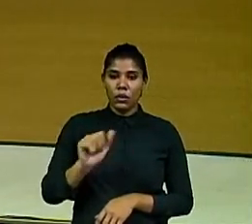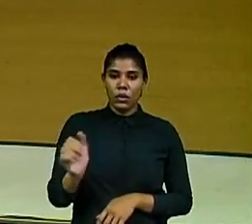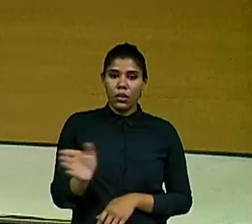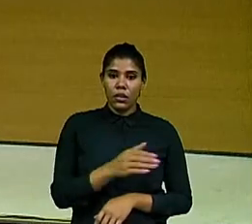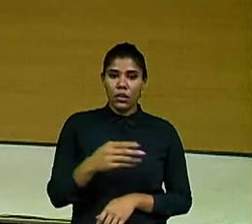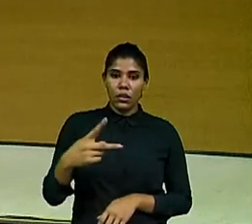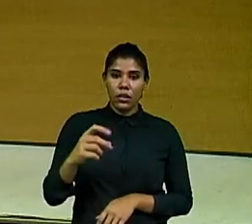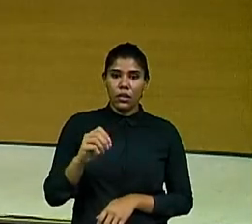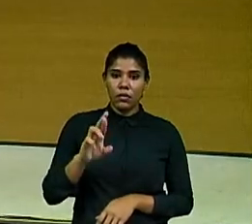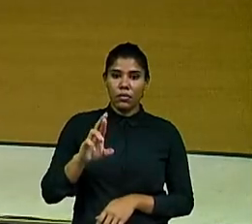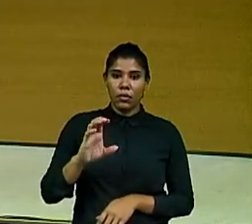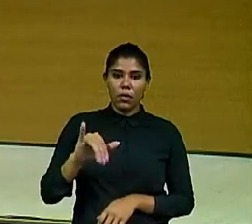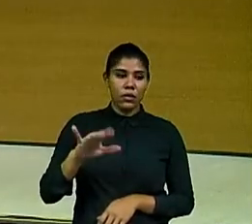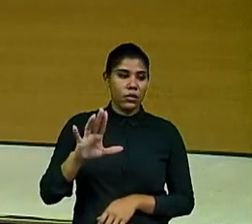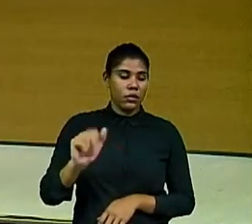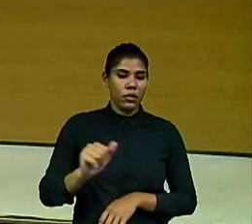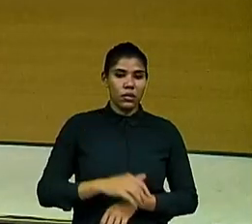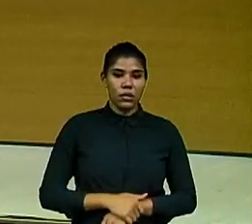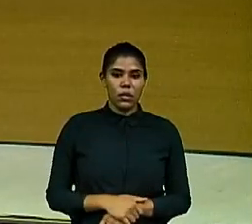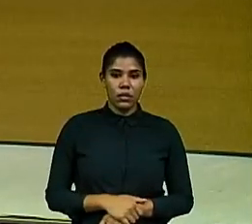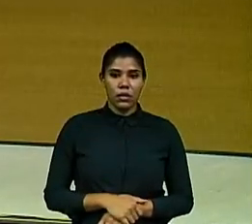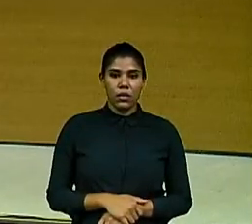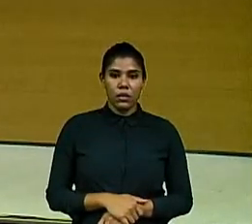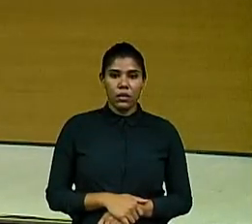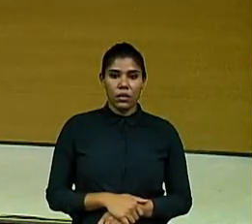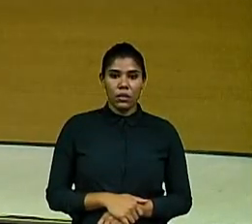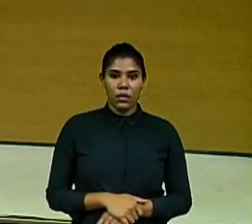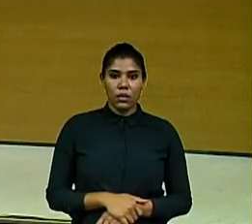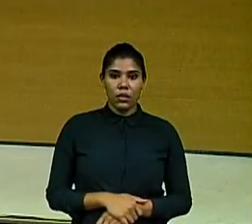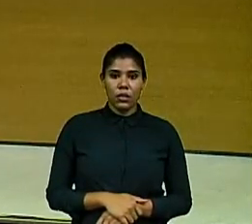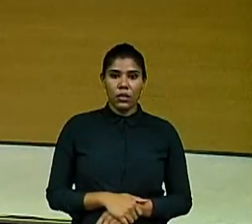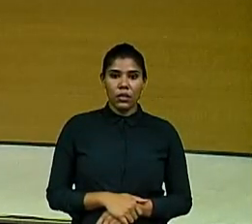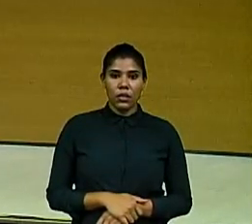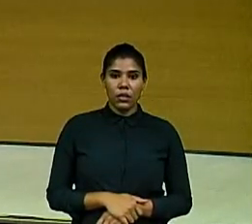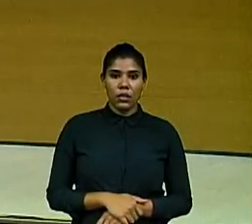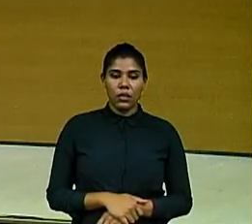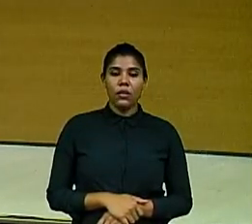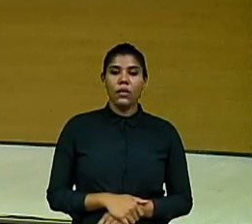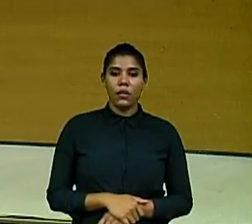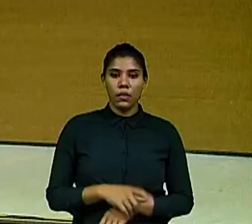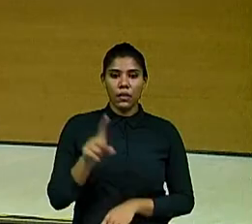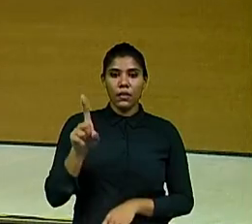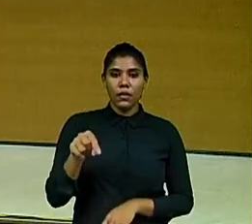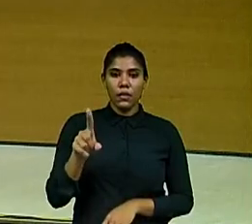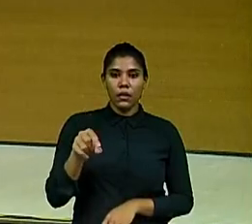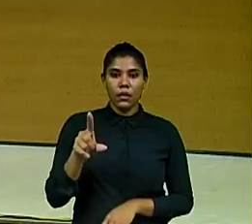e tal aí pegava a agulha é no pâncreas do Povo